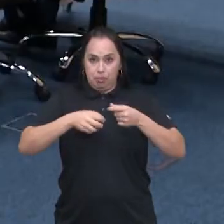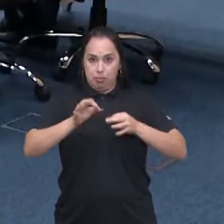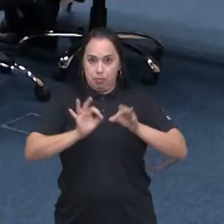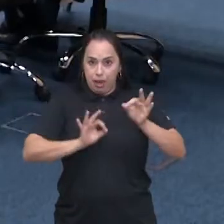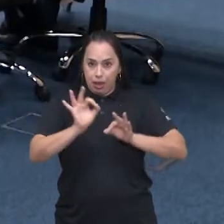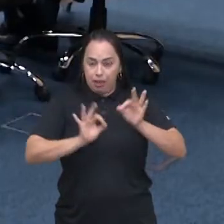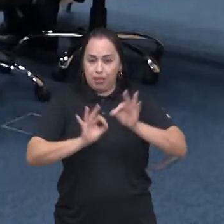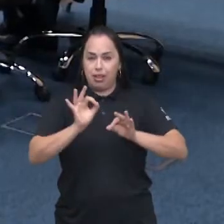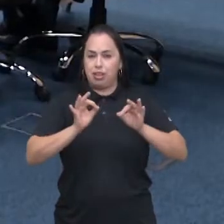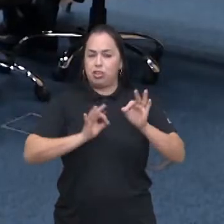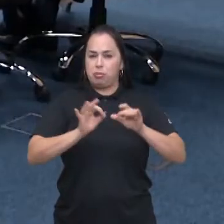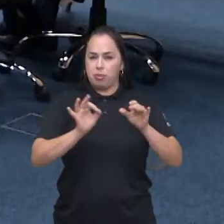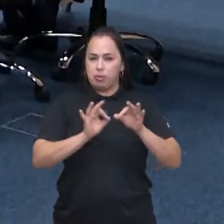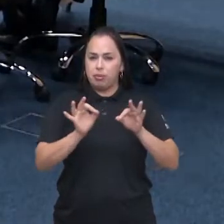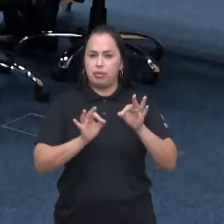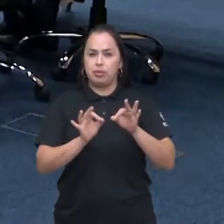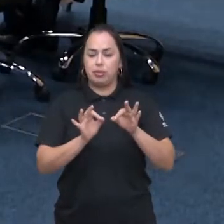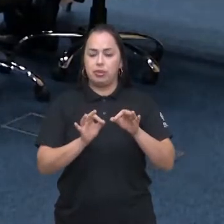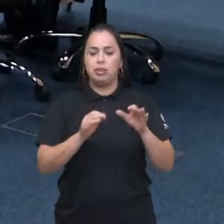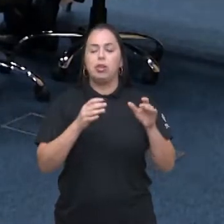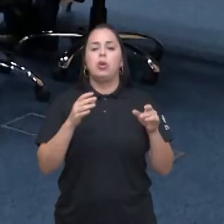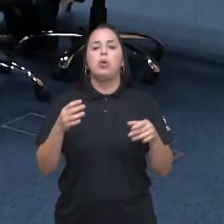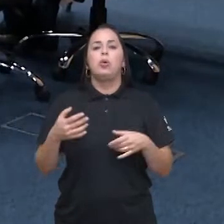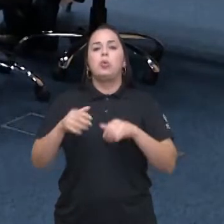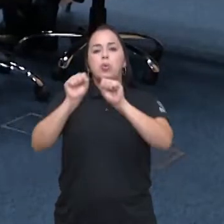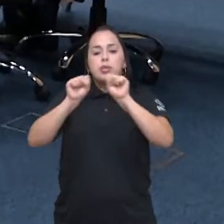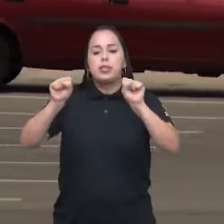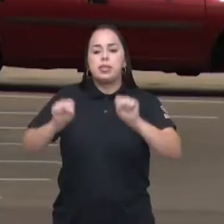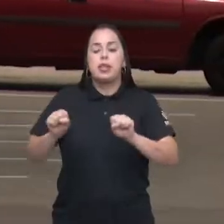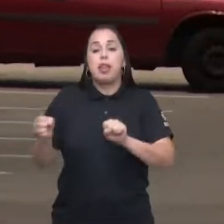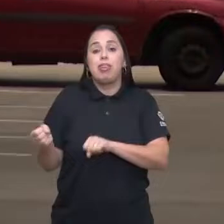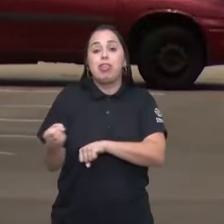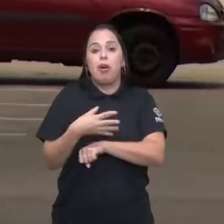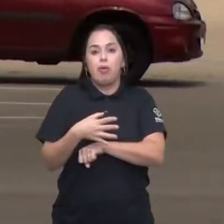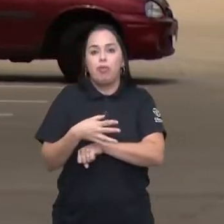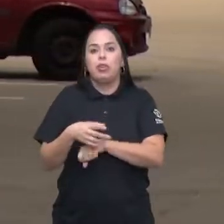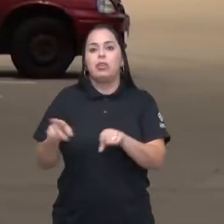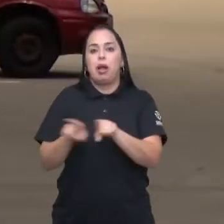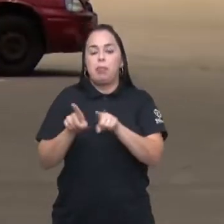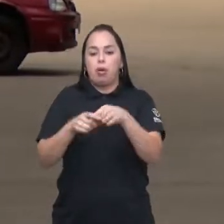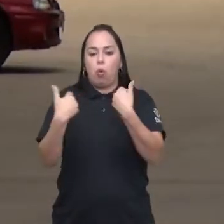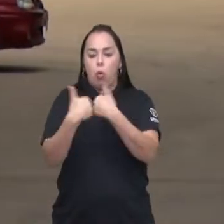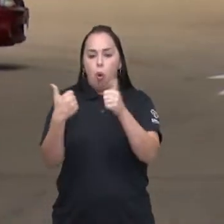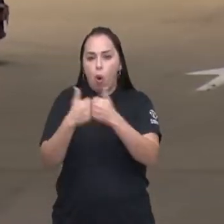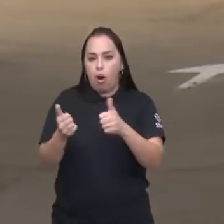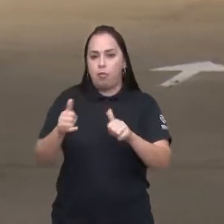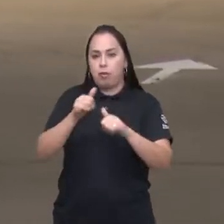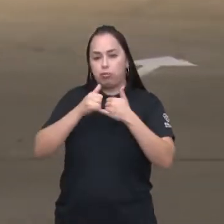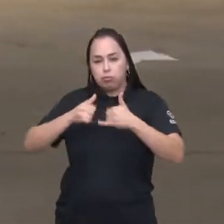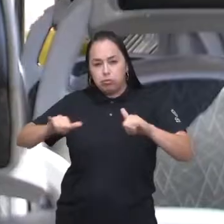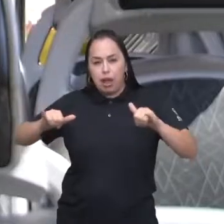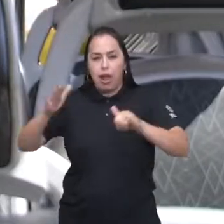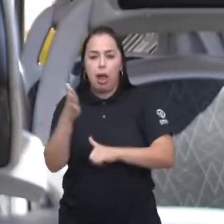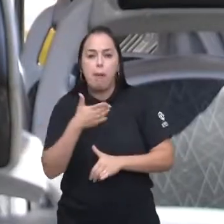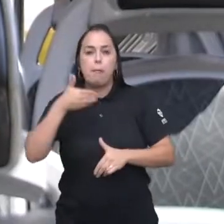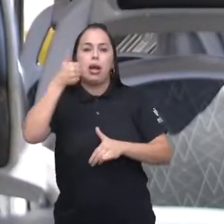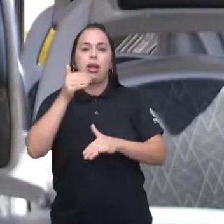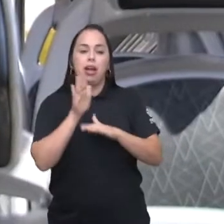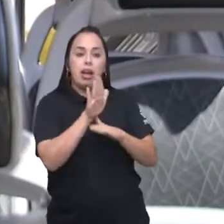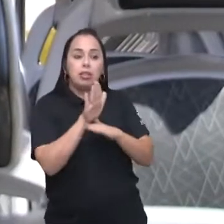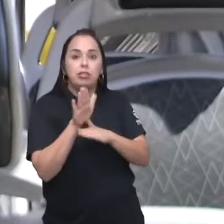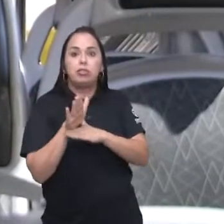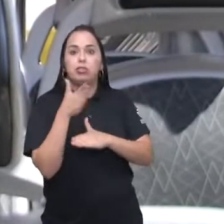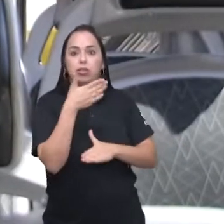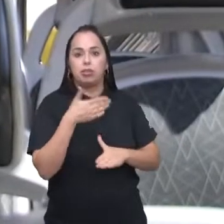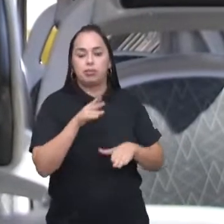da comissão de planejamento Urbano obras e Transportes da câmara o novo sistema com Frota total o métrica vai